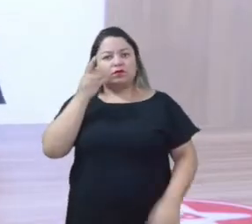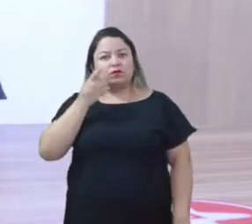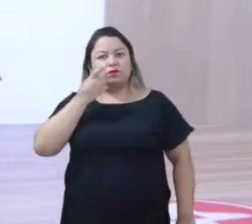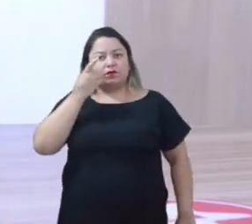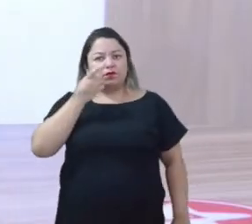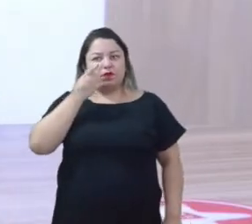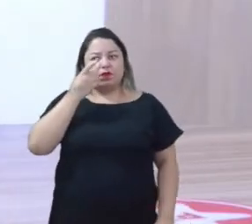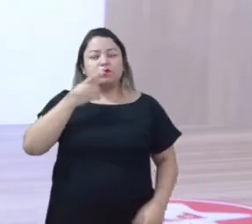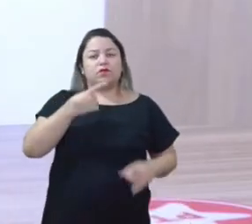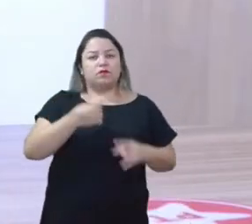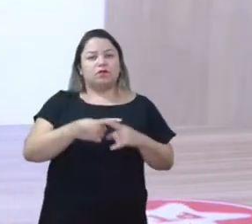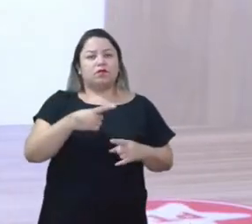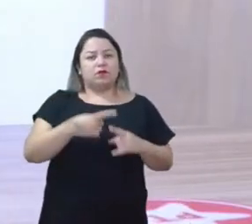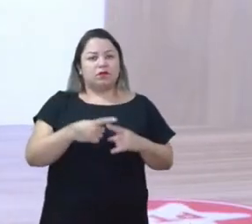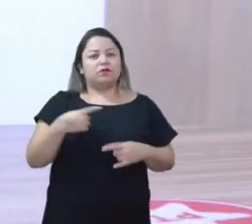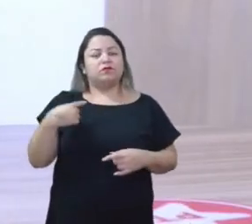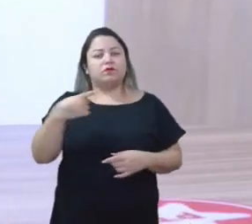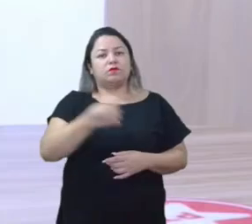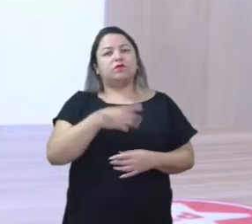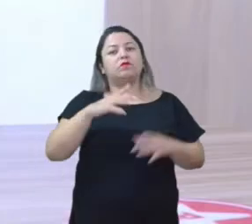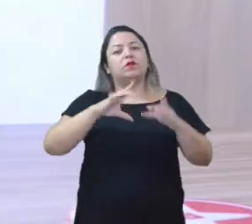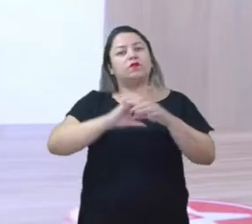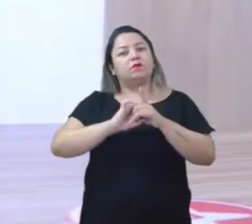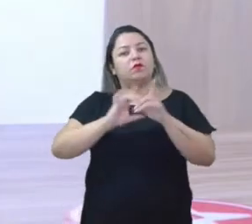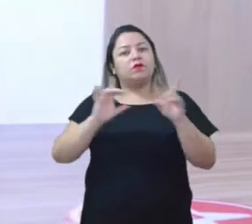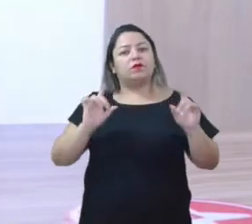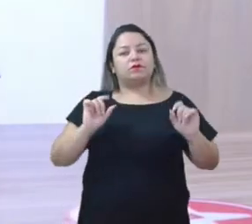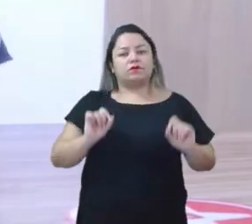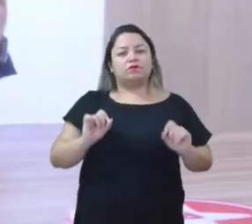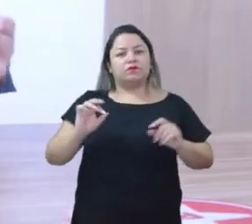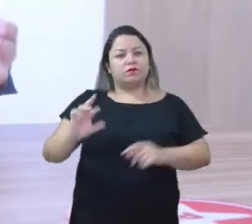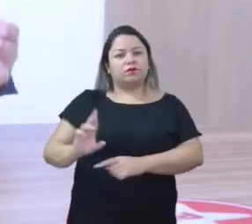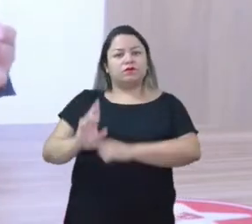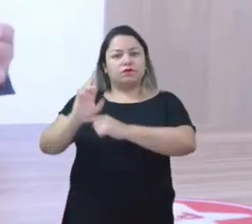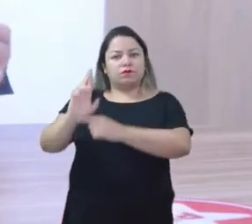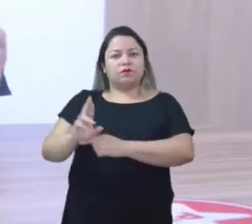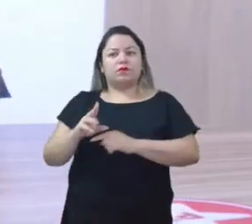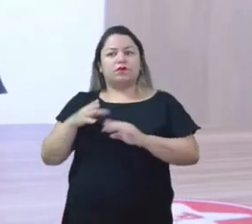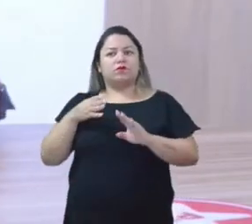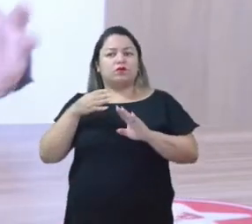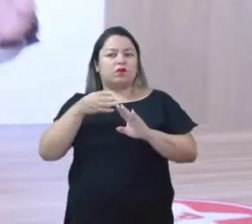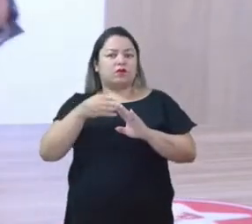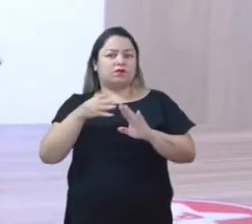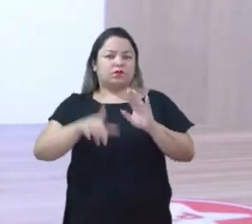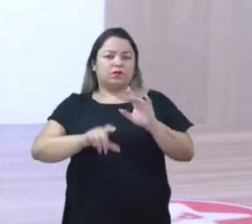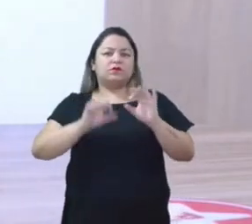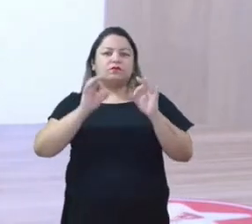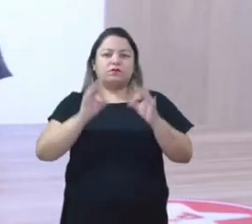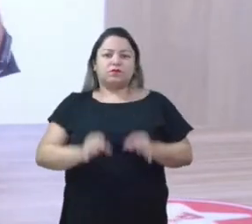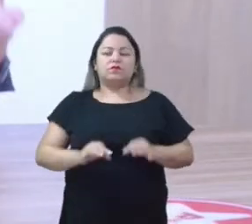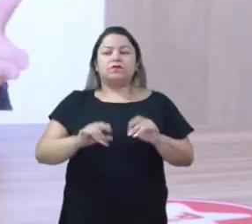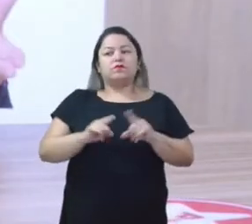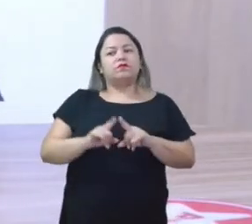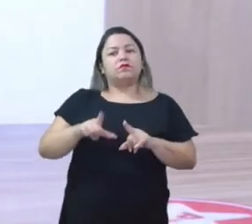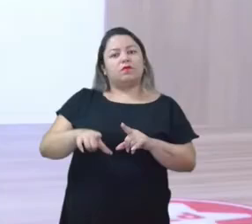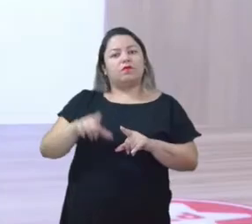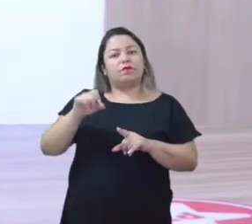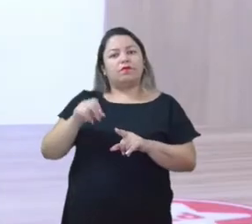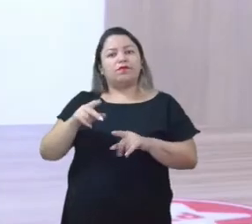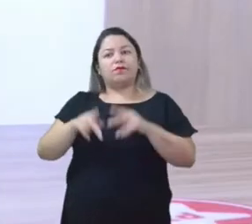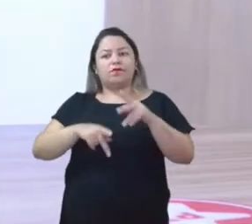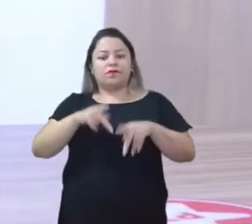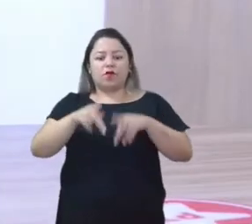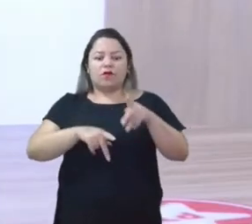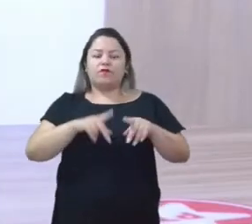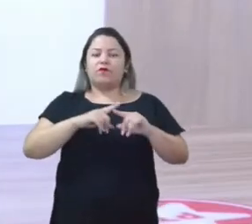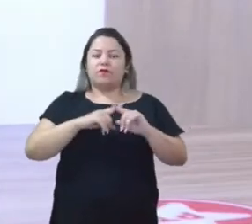né? Porque nós somos uma democracia de representação indireta, legítima, eleita pelo seu povo, mas que